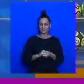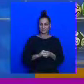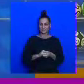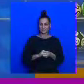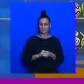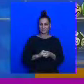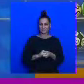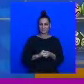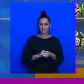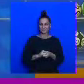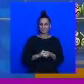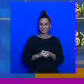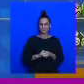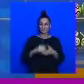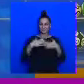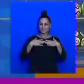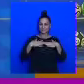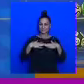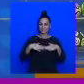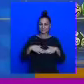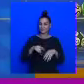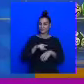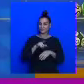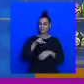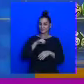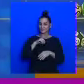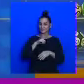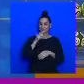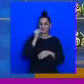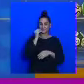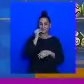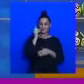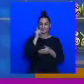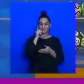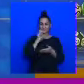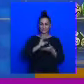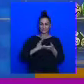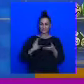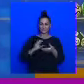02. Calma, você ainda tem chances.